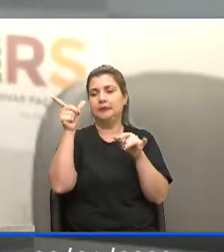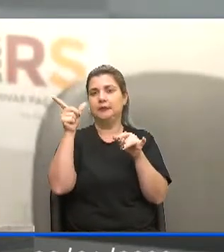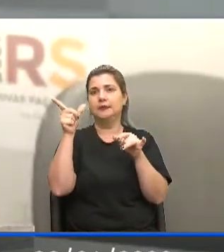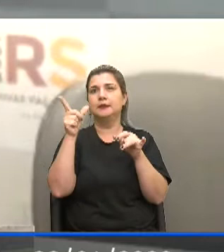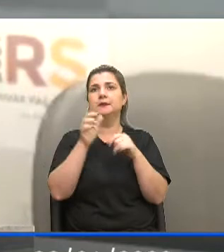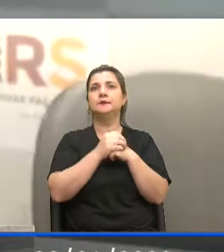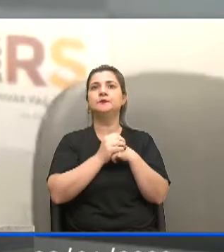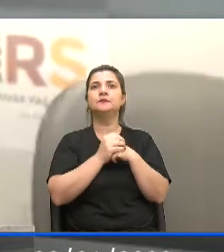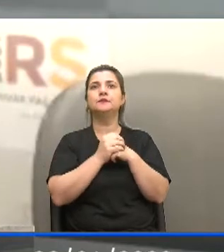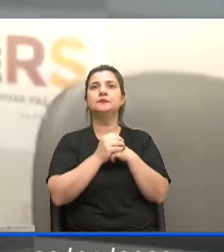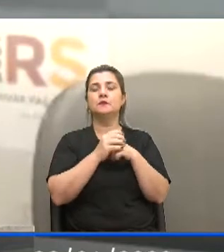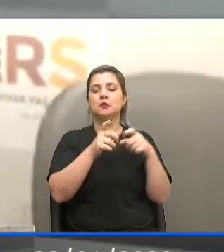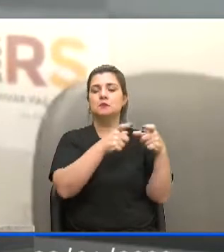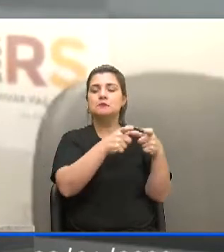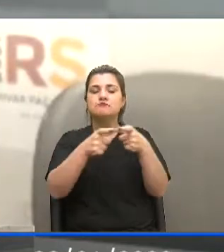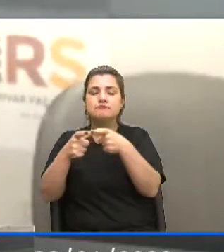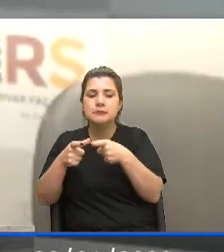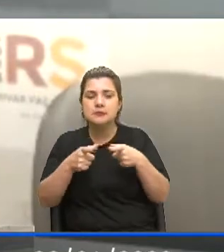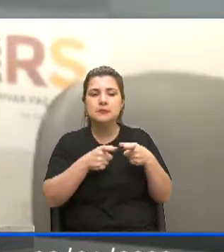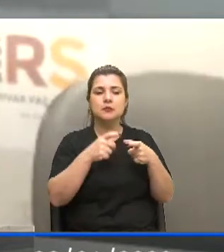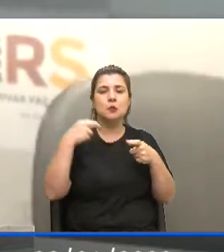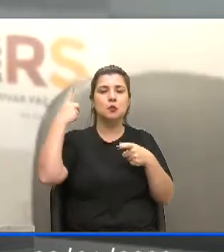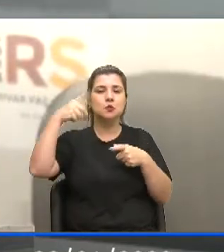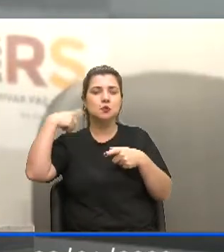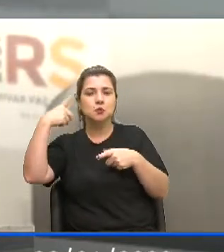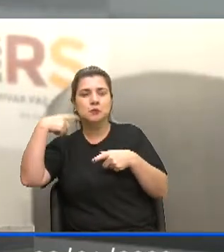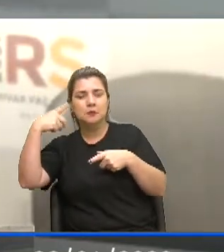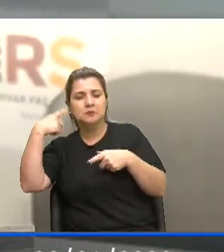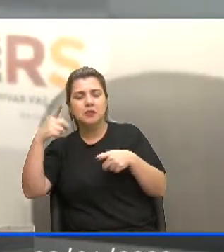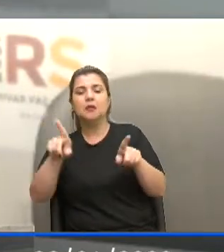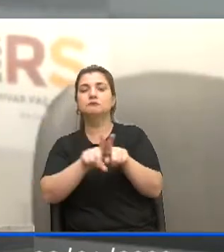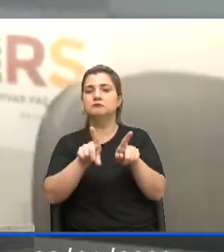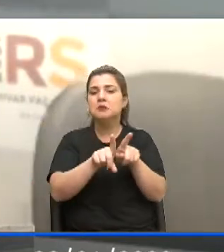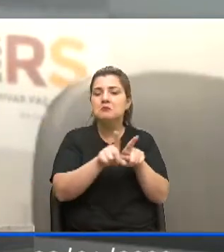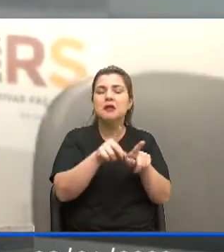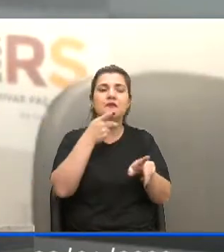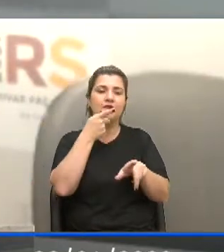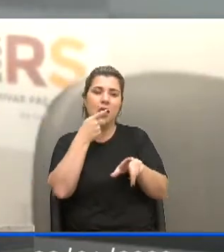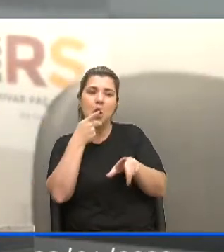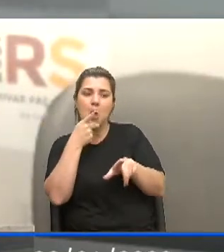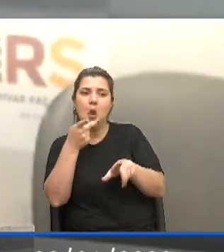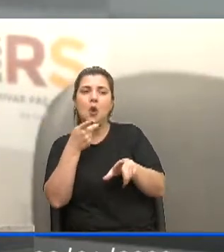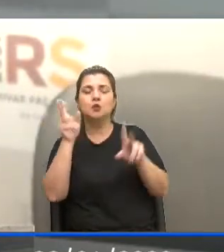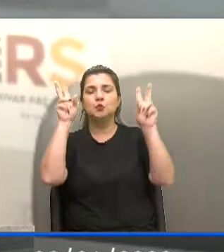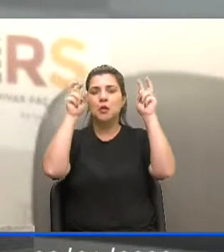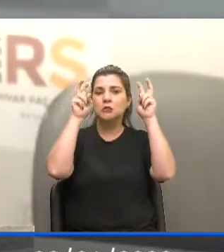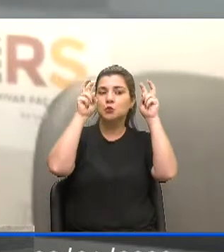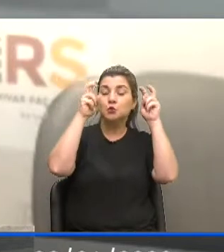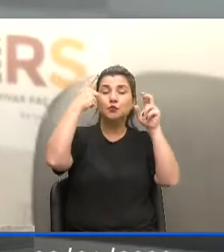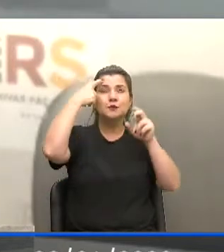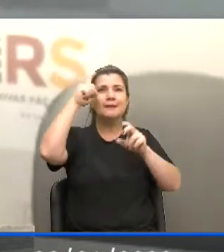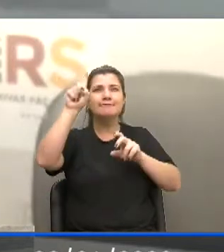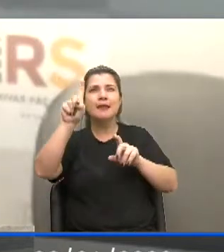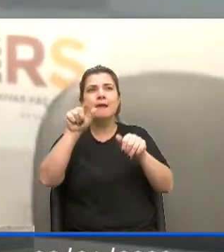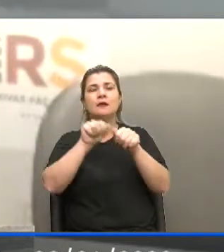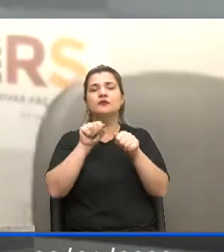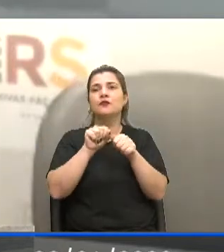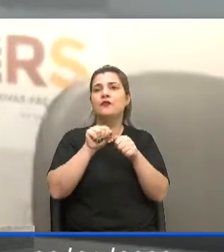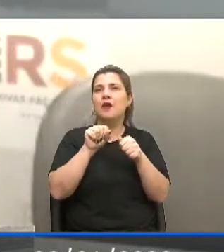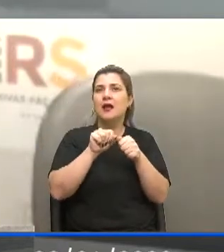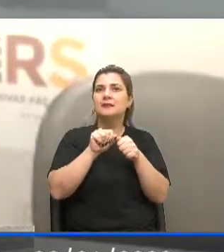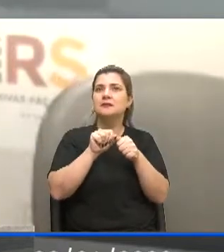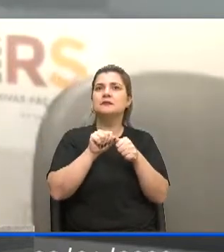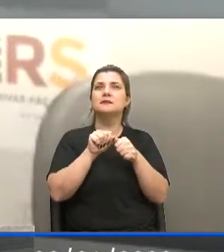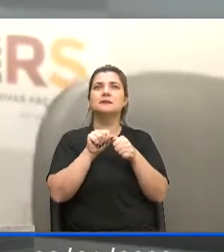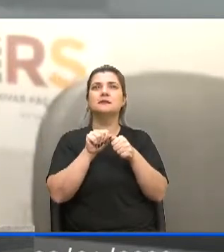setores, e com o deputado Hernani Polo também a respeito, a ideia de se fazer, então, assim, aos moldes,